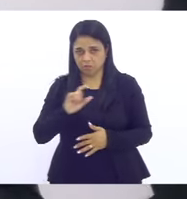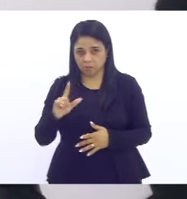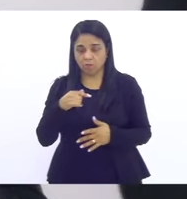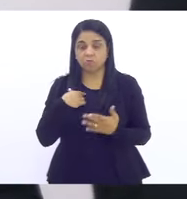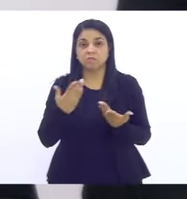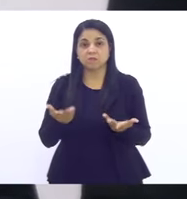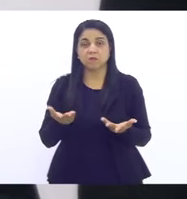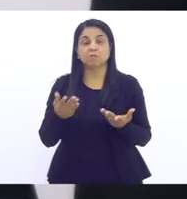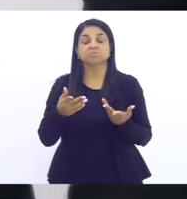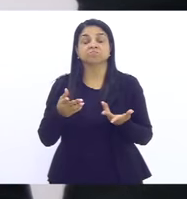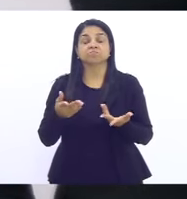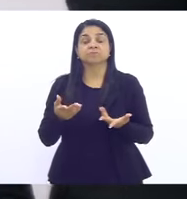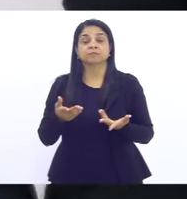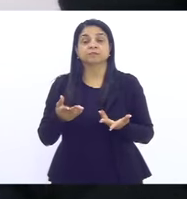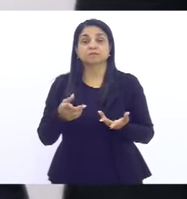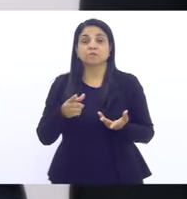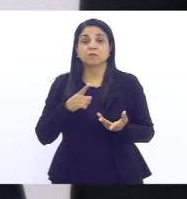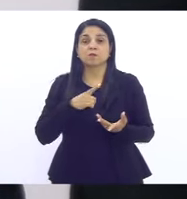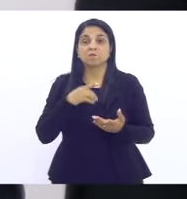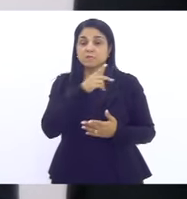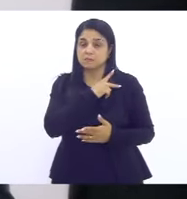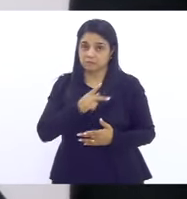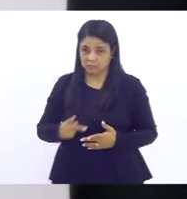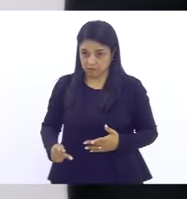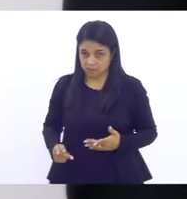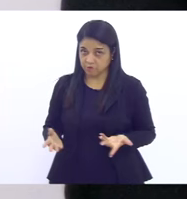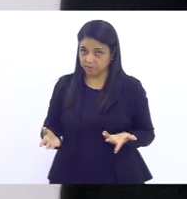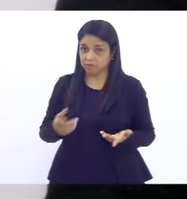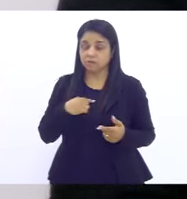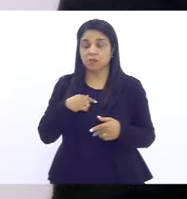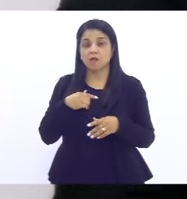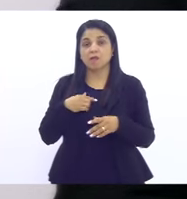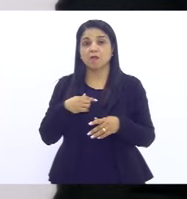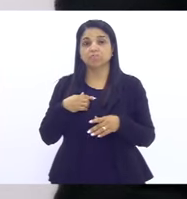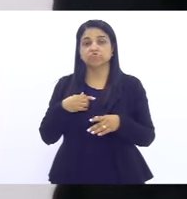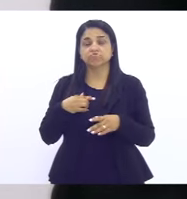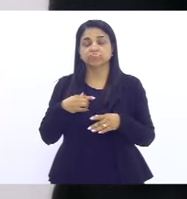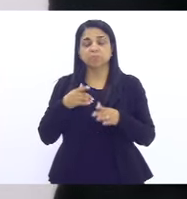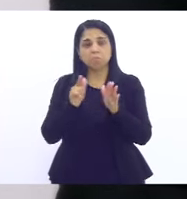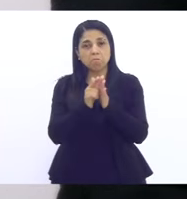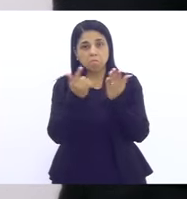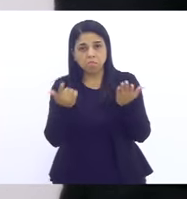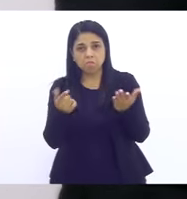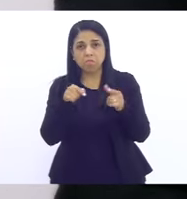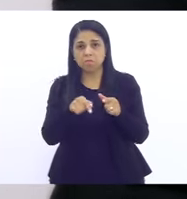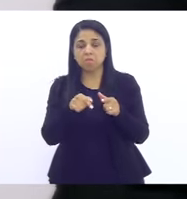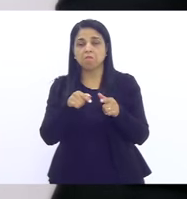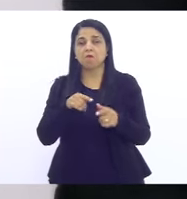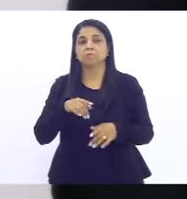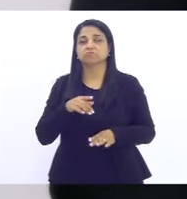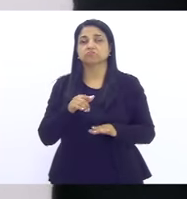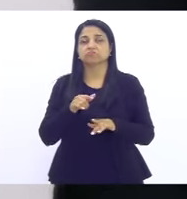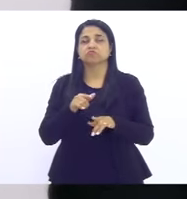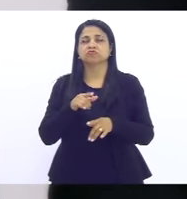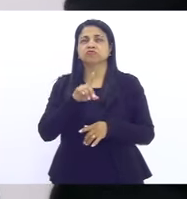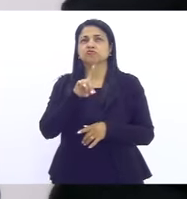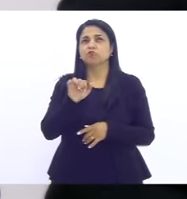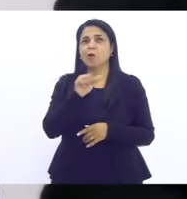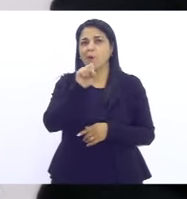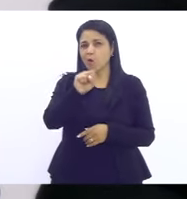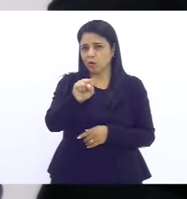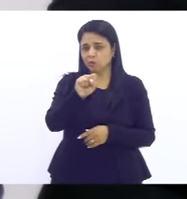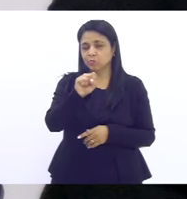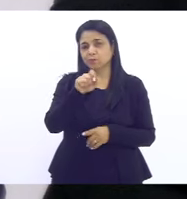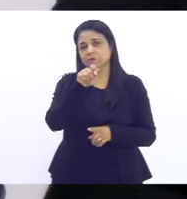fosse delicado o suficiente, senhor presidente, tivemos acesso a uma matéria do Money Times, no dia 8 desse mês,